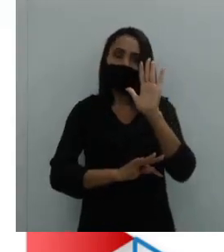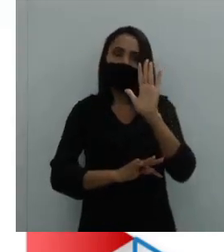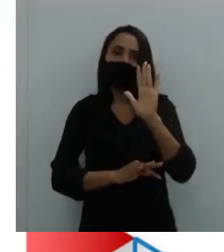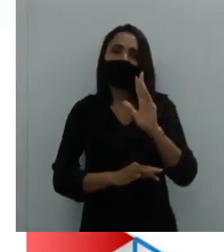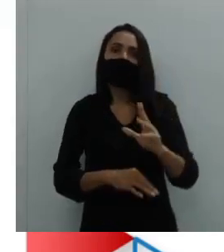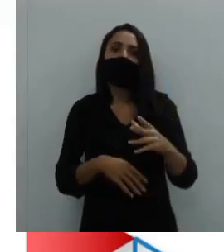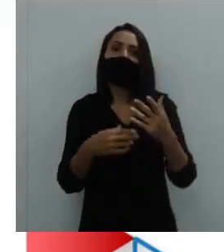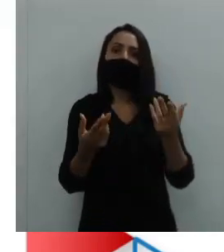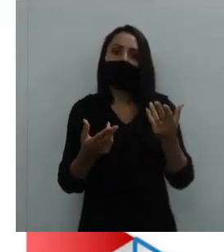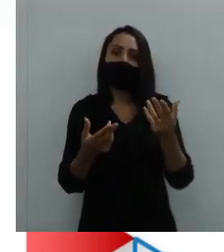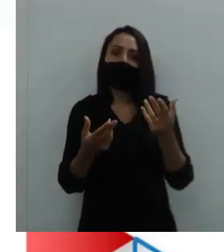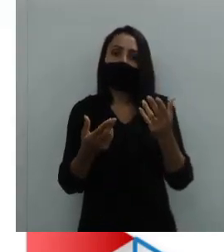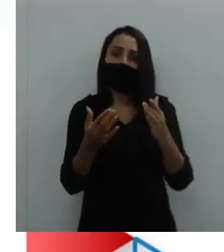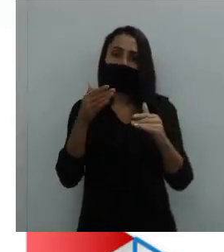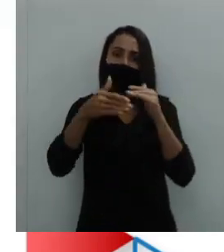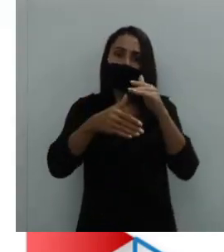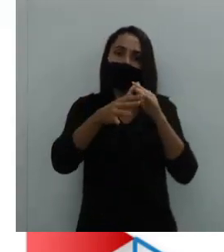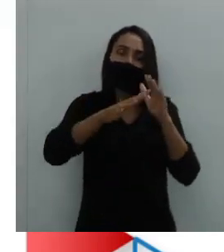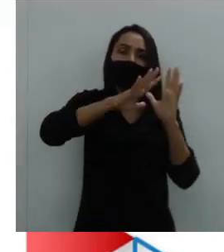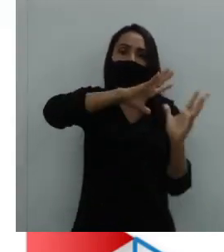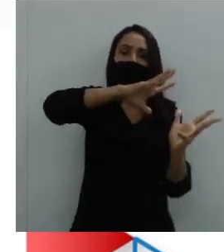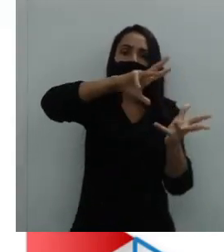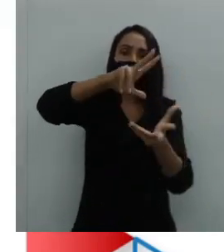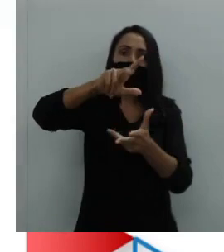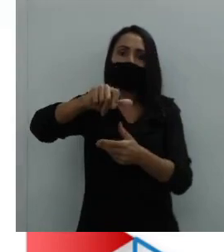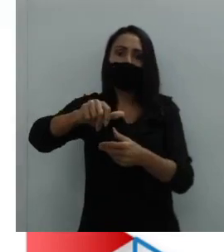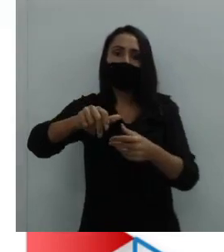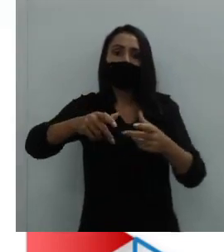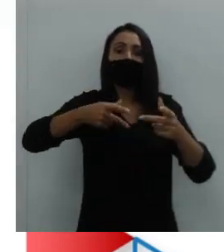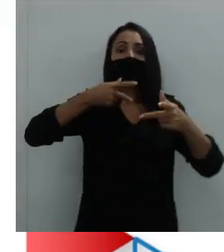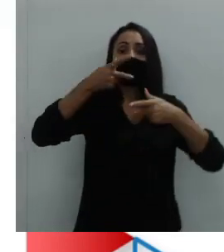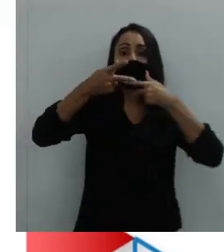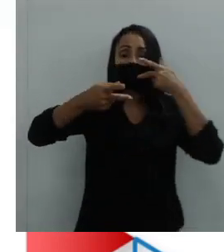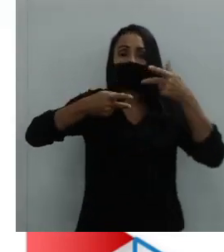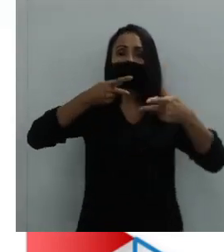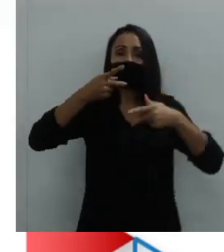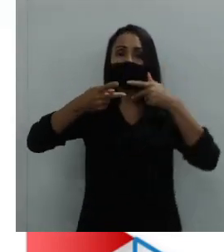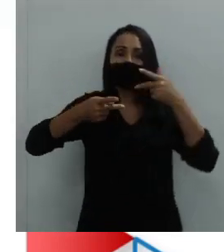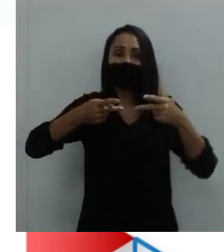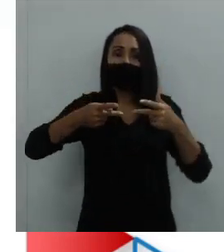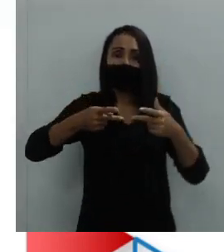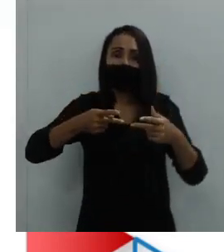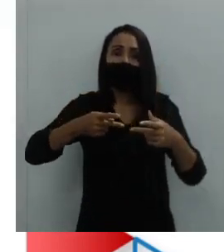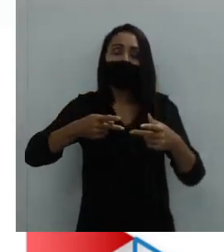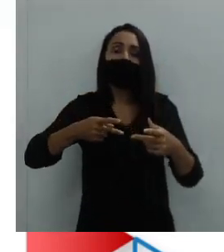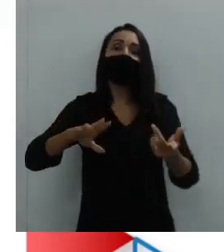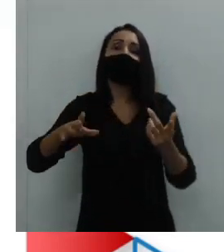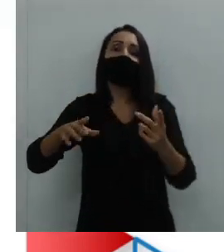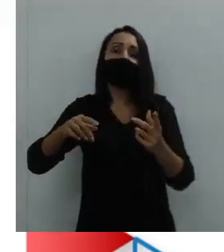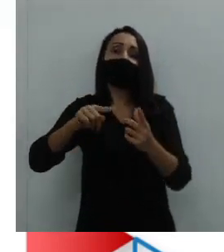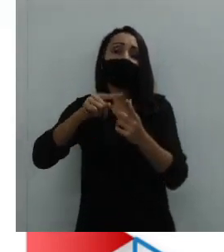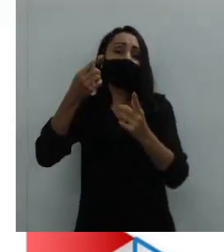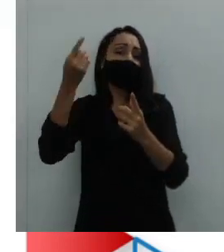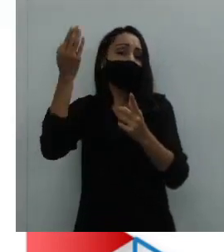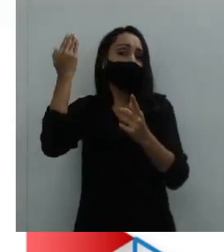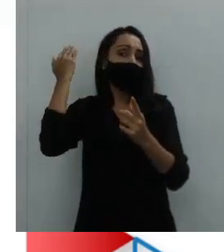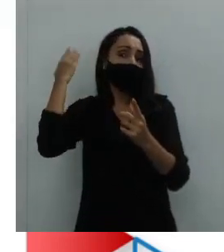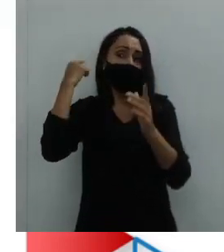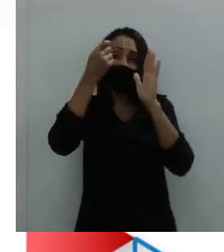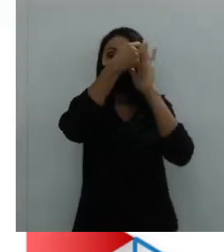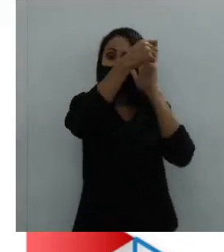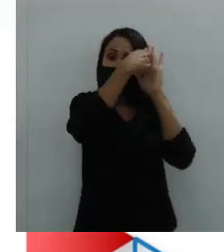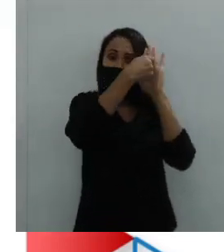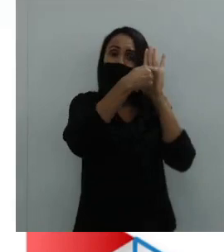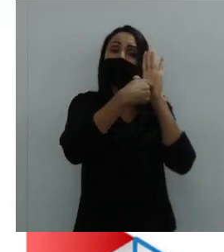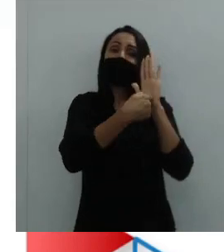Eles pertencem ao quê? Ao mundo da oralidade, passaram muito tempo para serem escritos, e nós